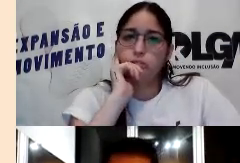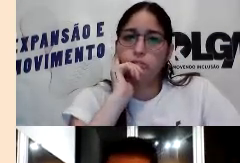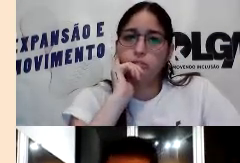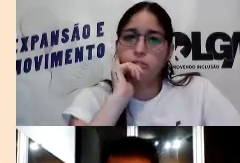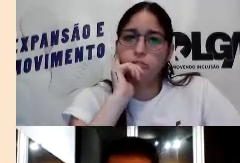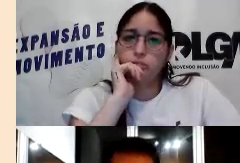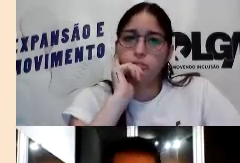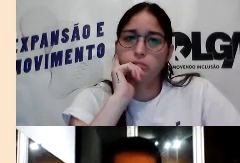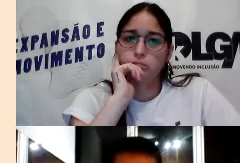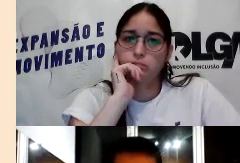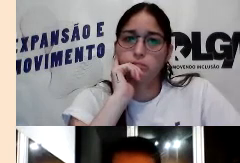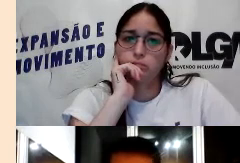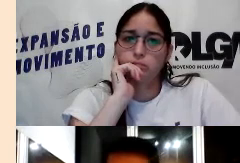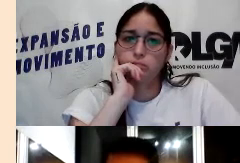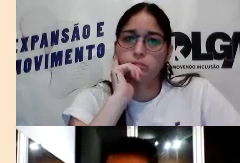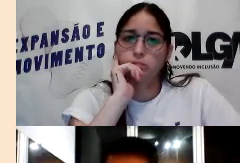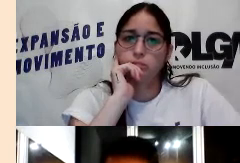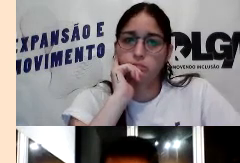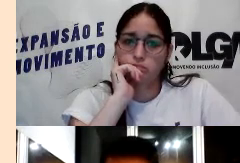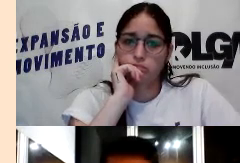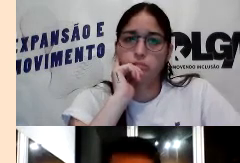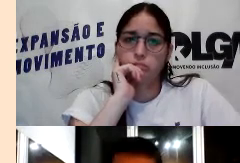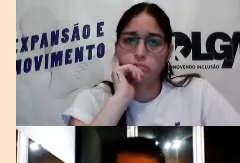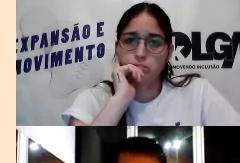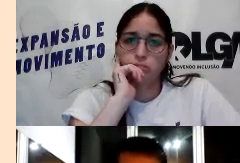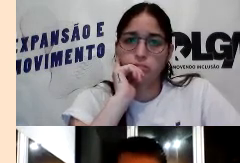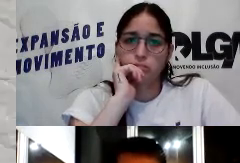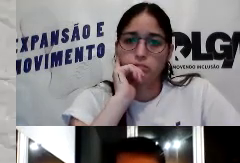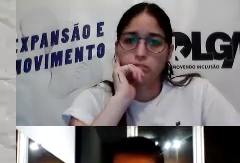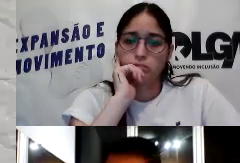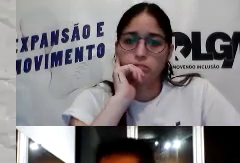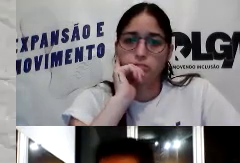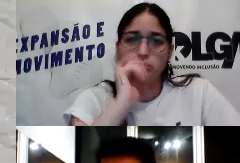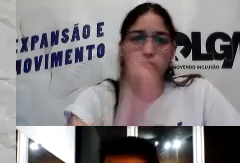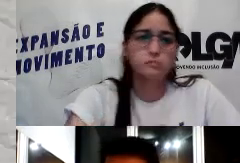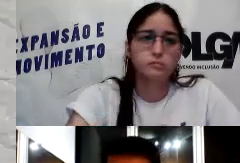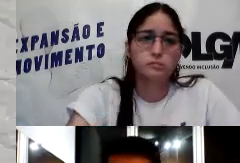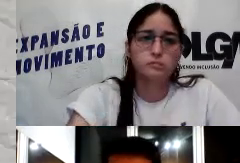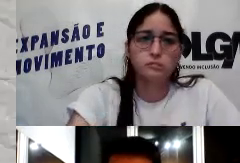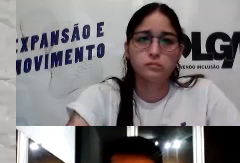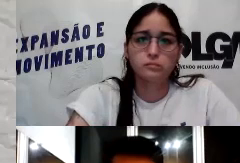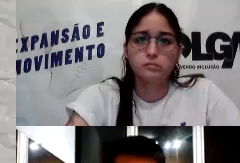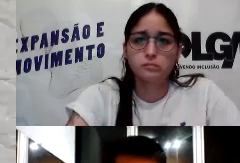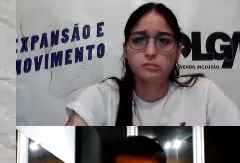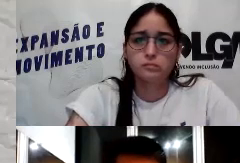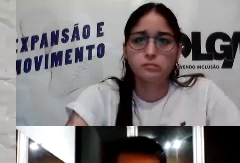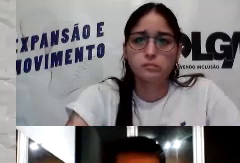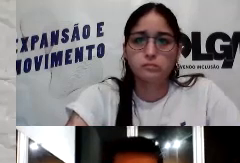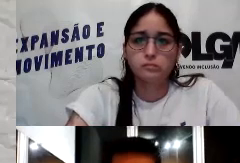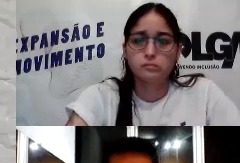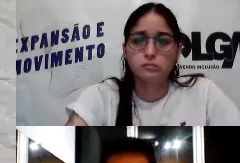objetivos, de objetos que eu previa para aquele momento. E aí, por quê? Por que discutir a